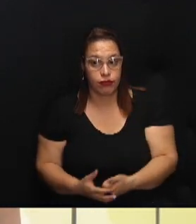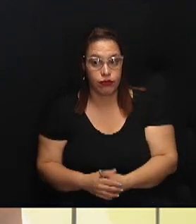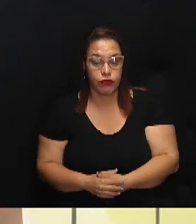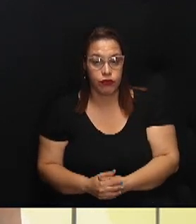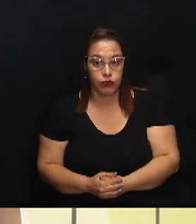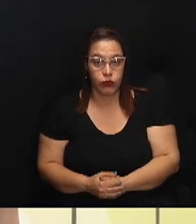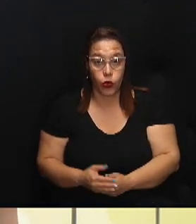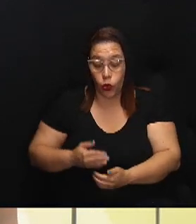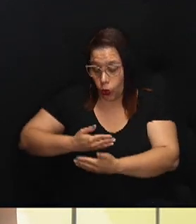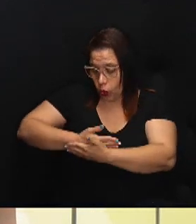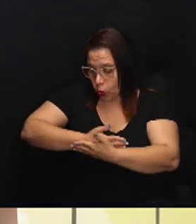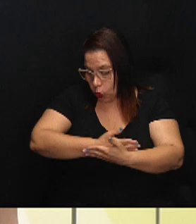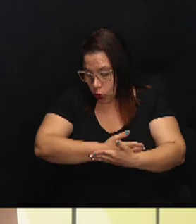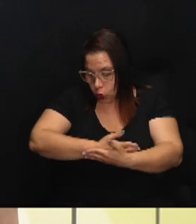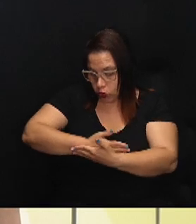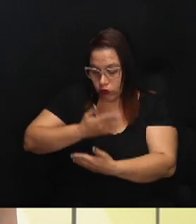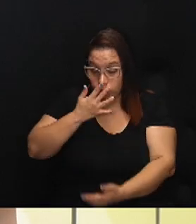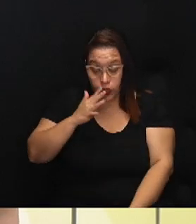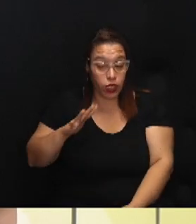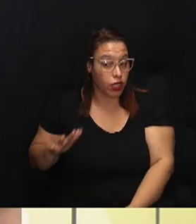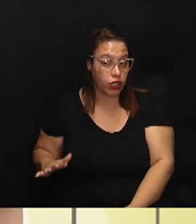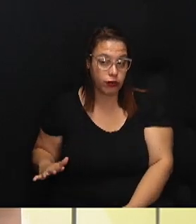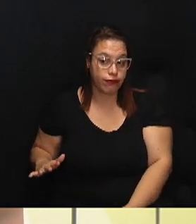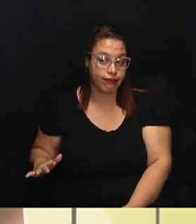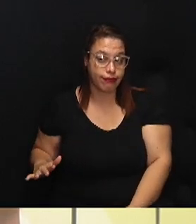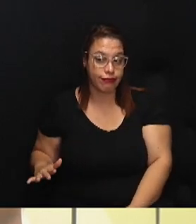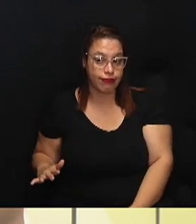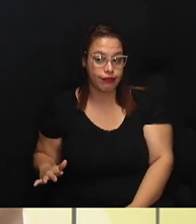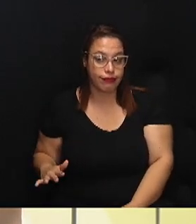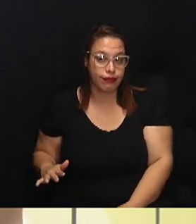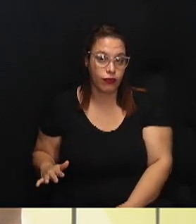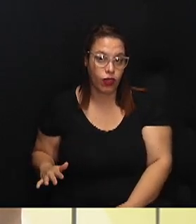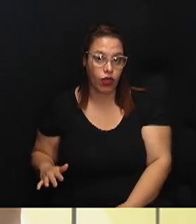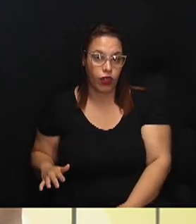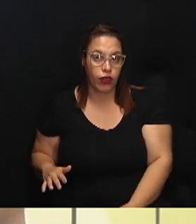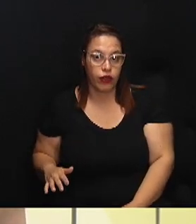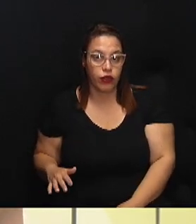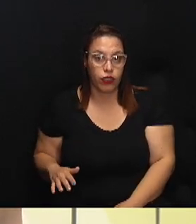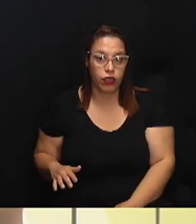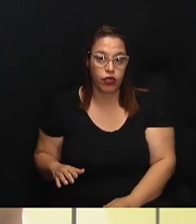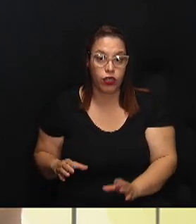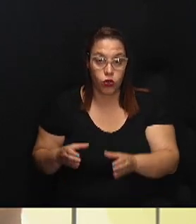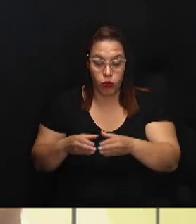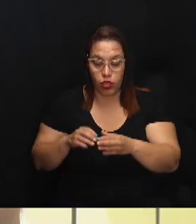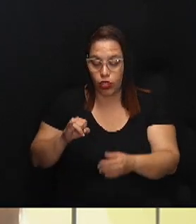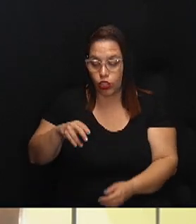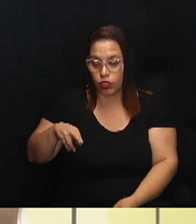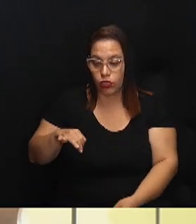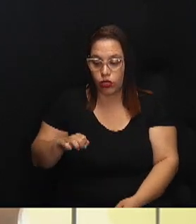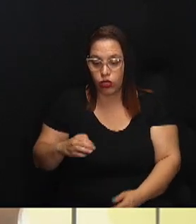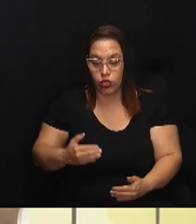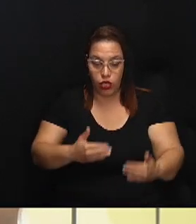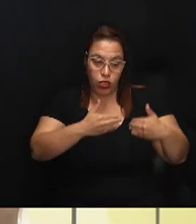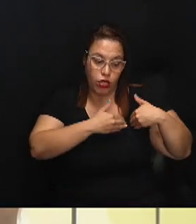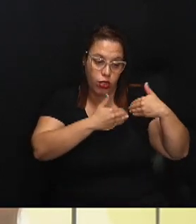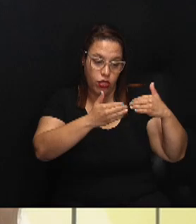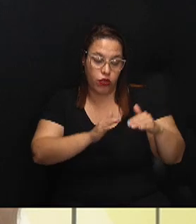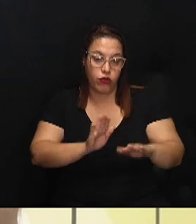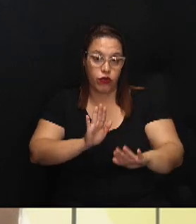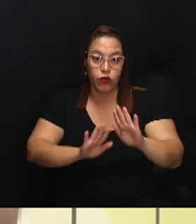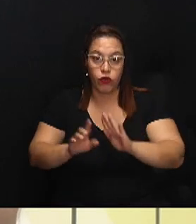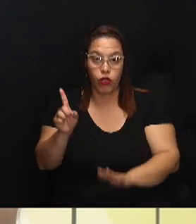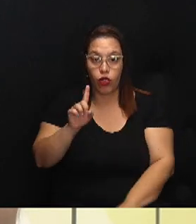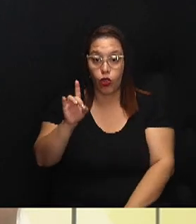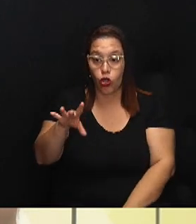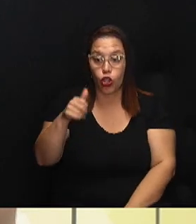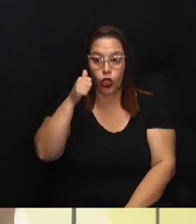os bebês, né, as crianças, de um modo geral, por exemplo, nas comunidades indígenas, a responsabilidade do cuidado não é